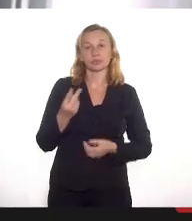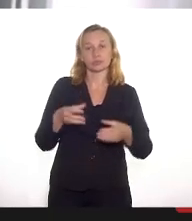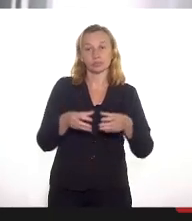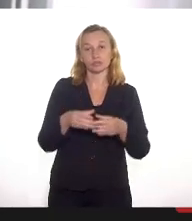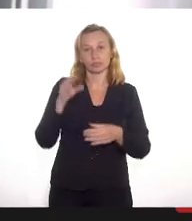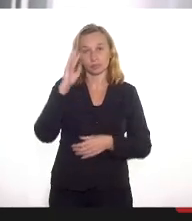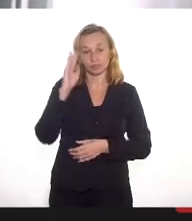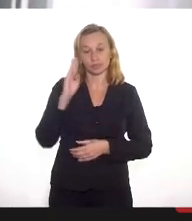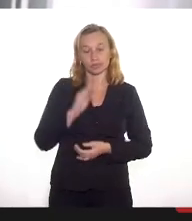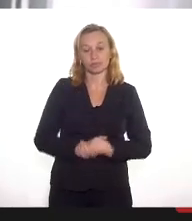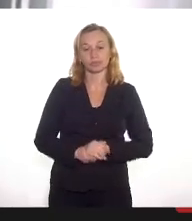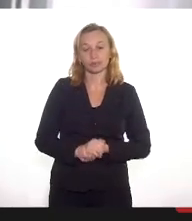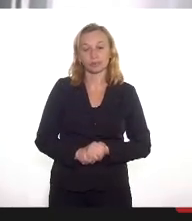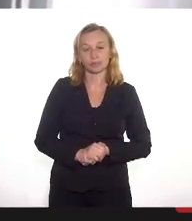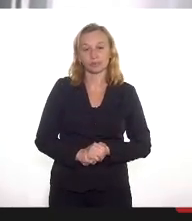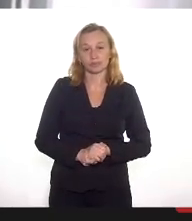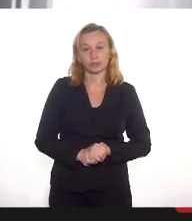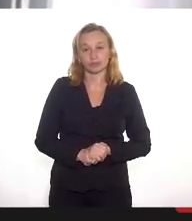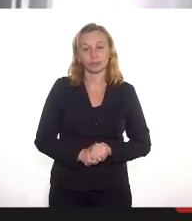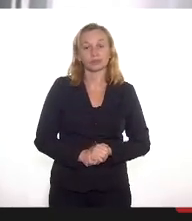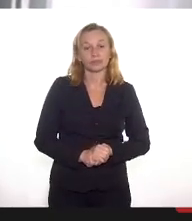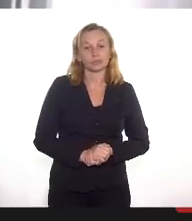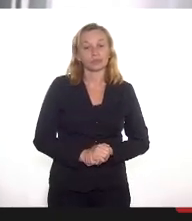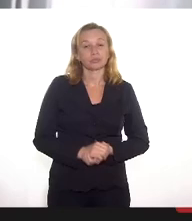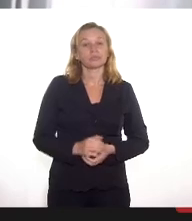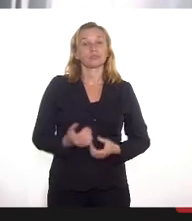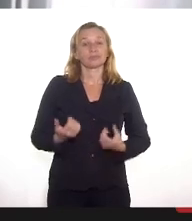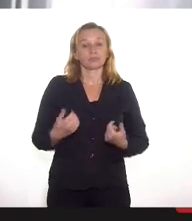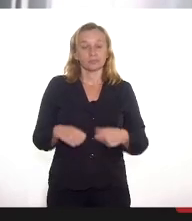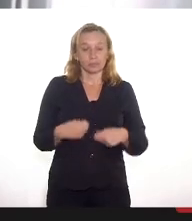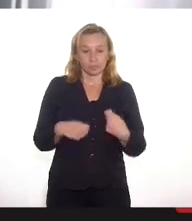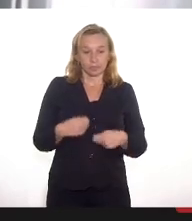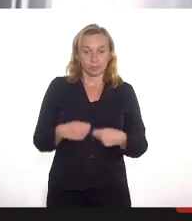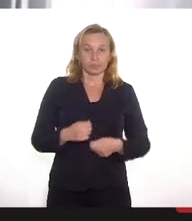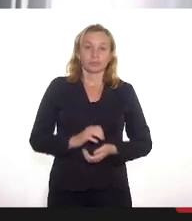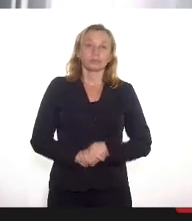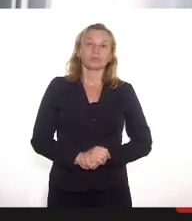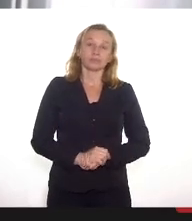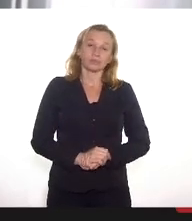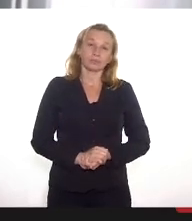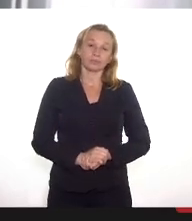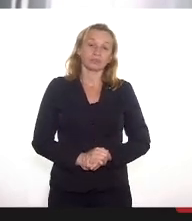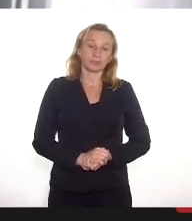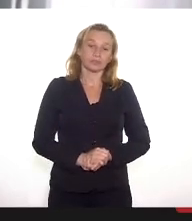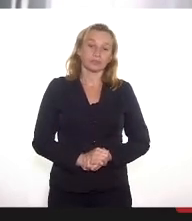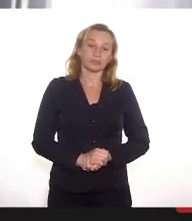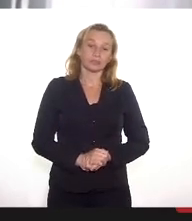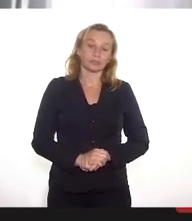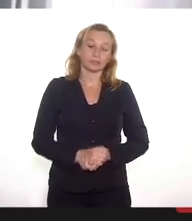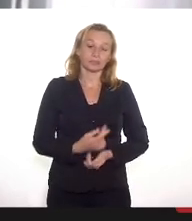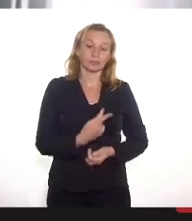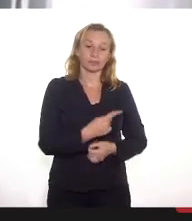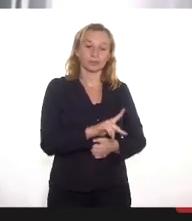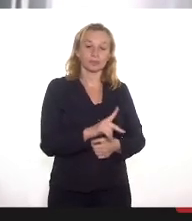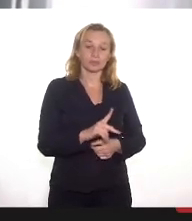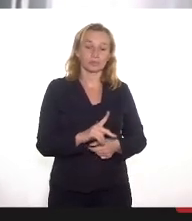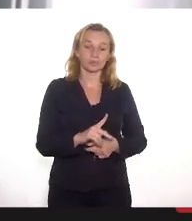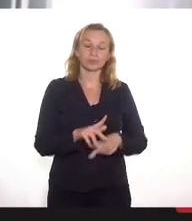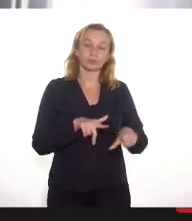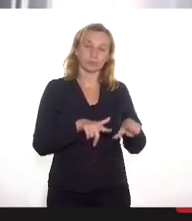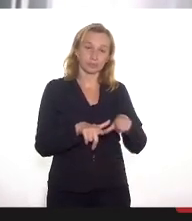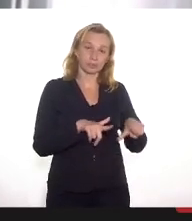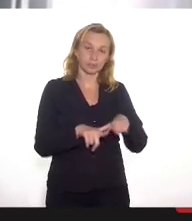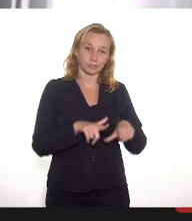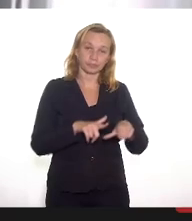da população Fluminense em função da vulnerabilidade a que ficam submetidas em função das suas da do